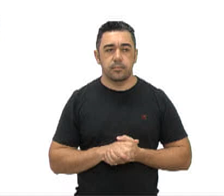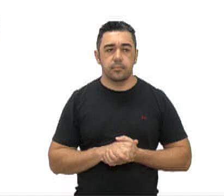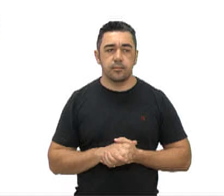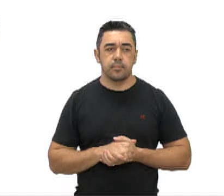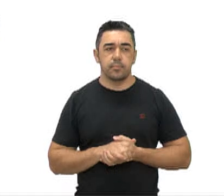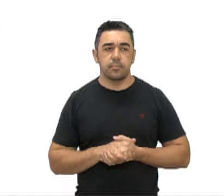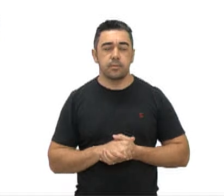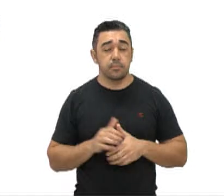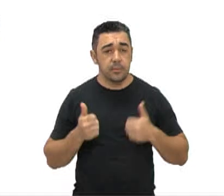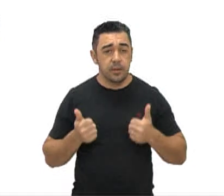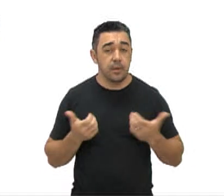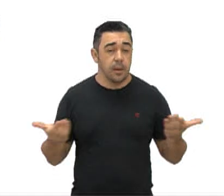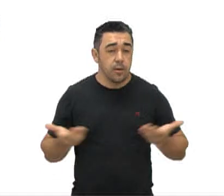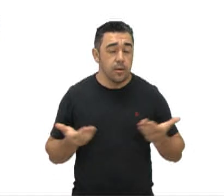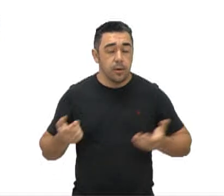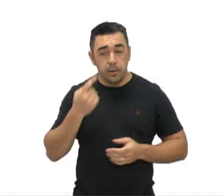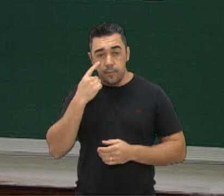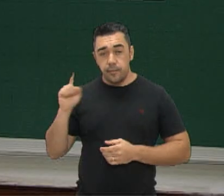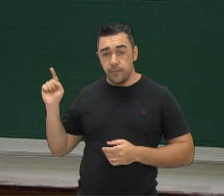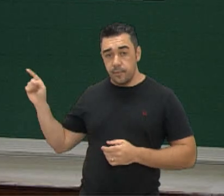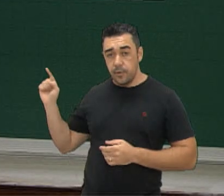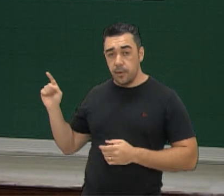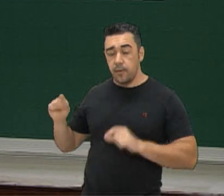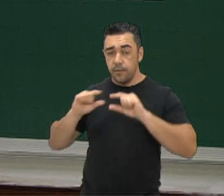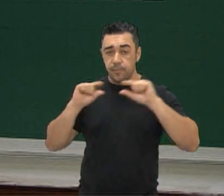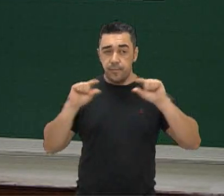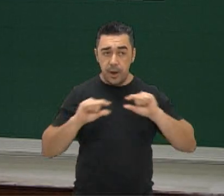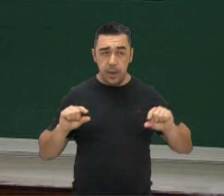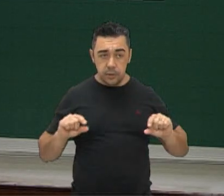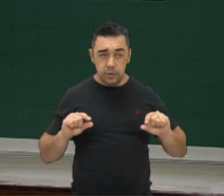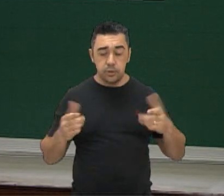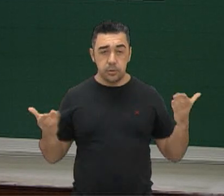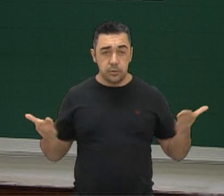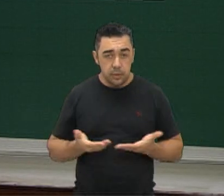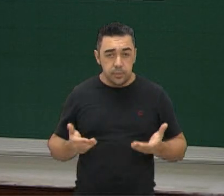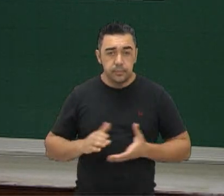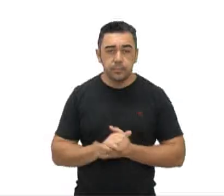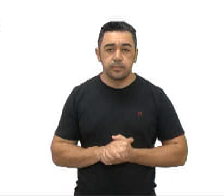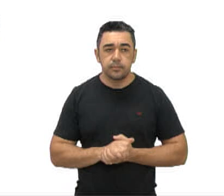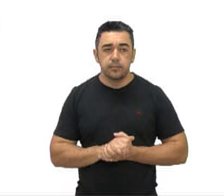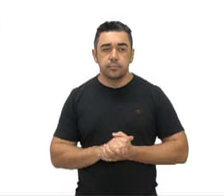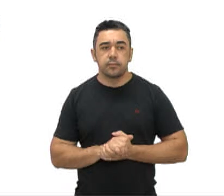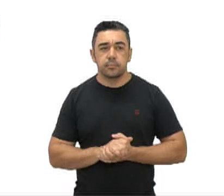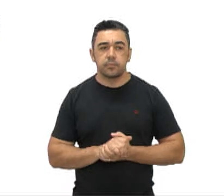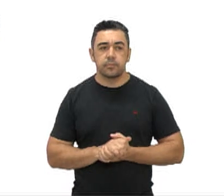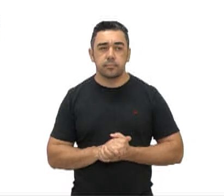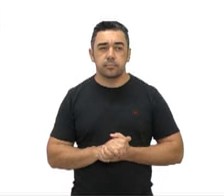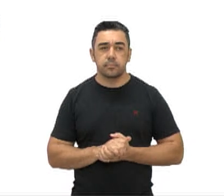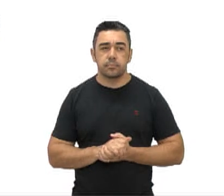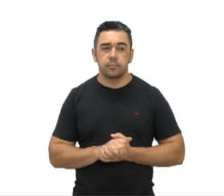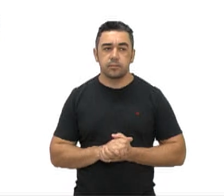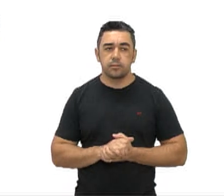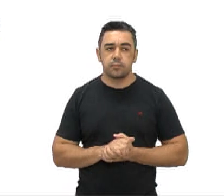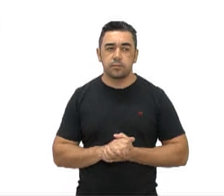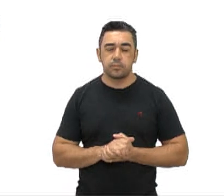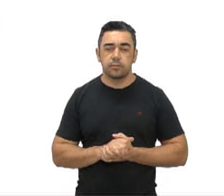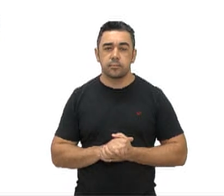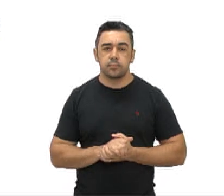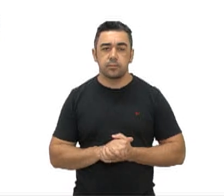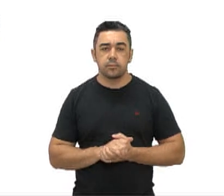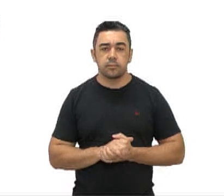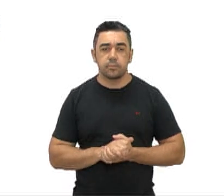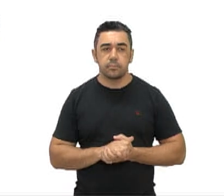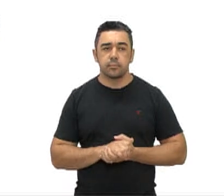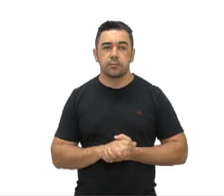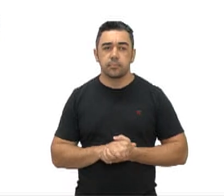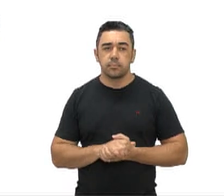Beleza? A ver, mira essas frases abaixo, olha só para essas frases. Los montevideanos